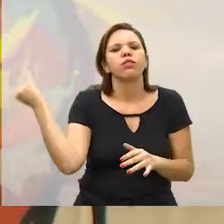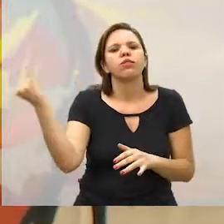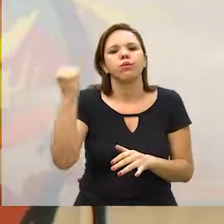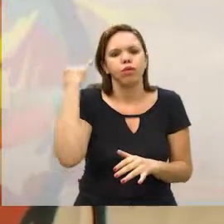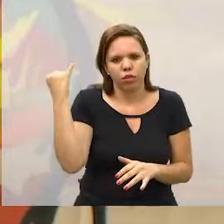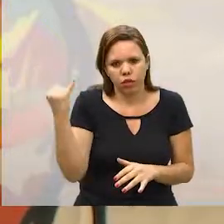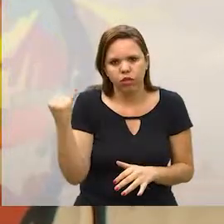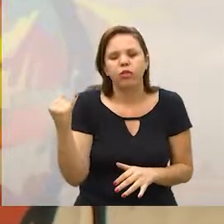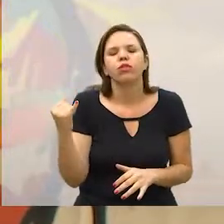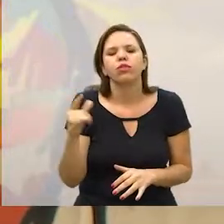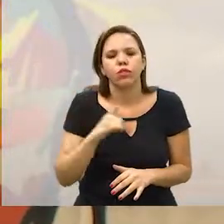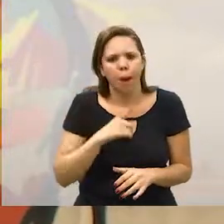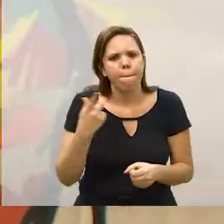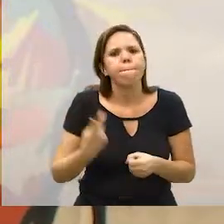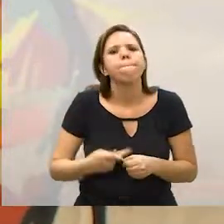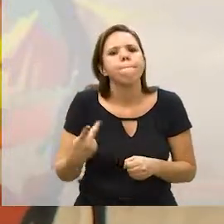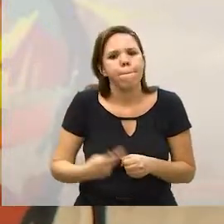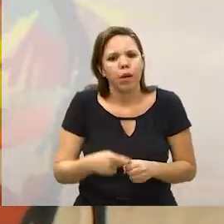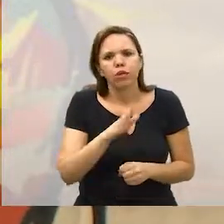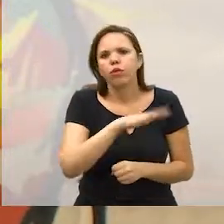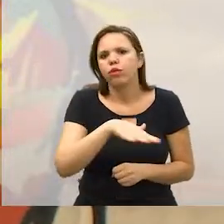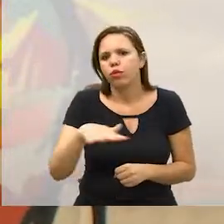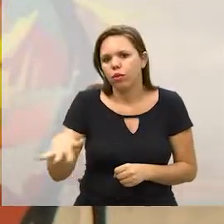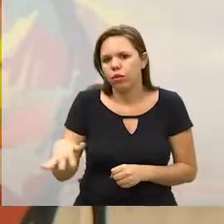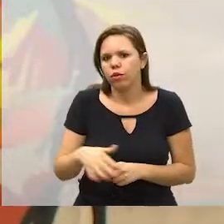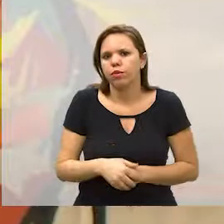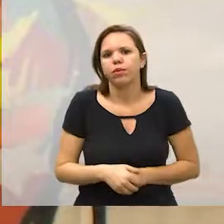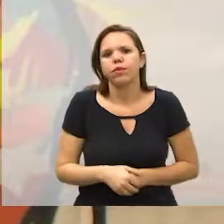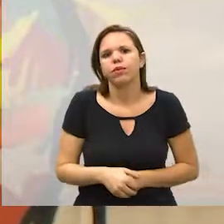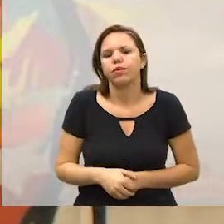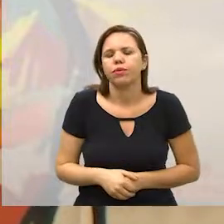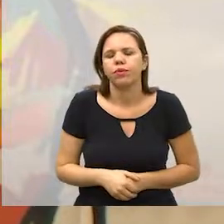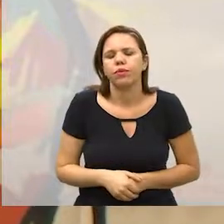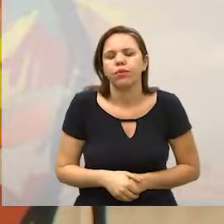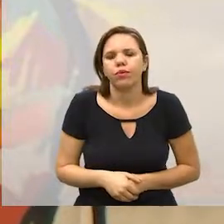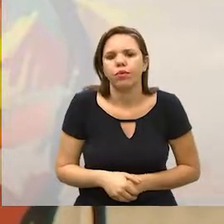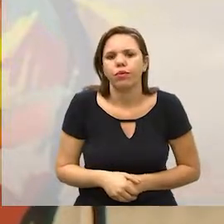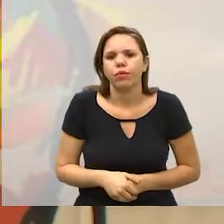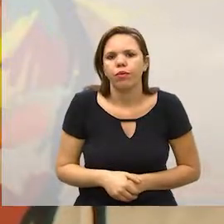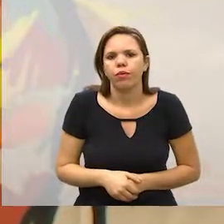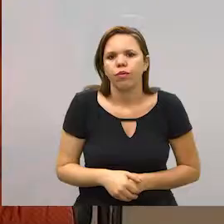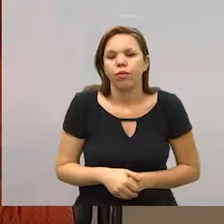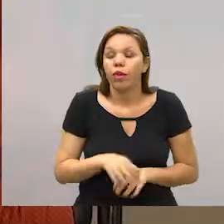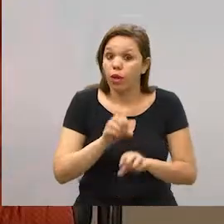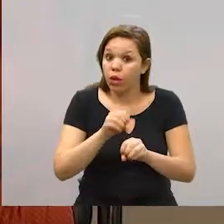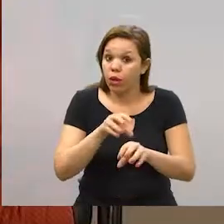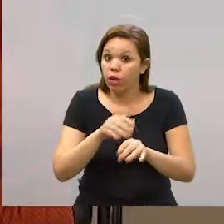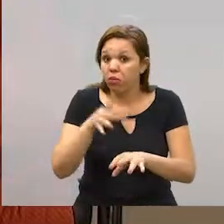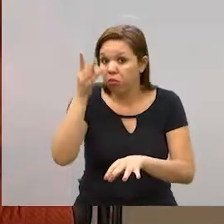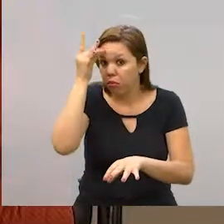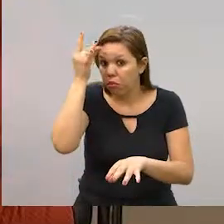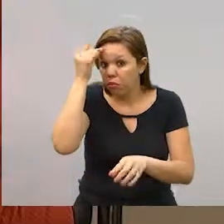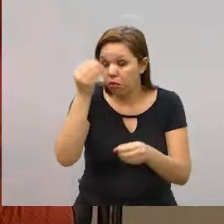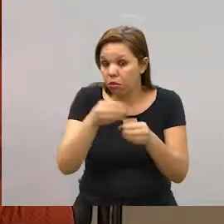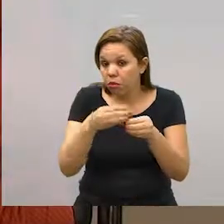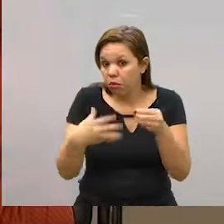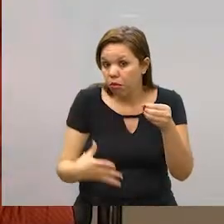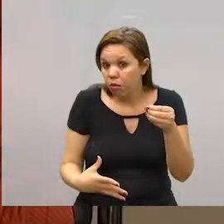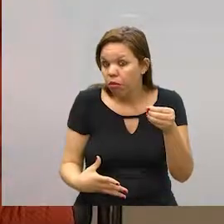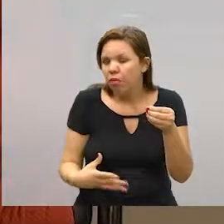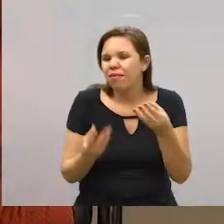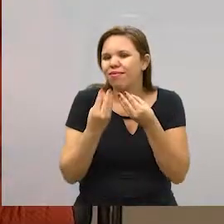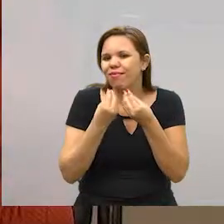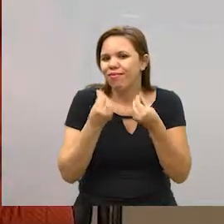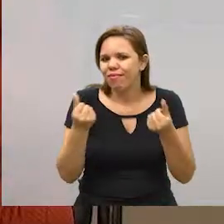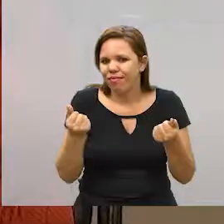muito importante ter produtos para criança com, como é que fala? Com uma educação, com